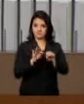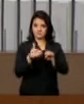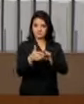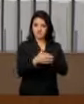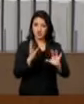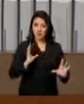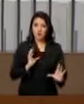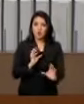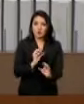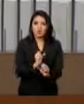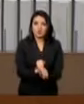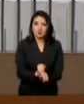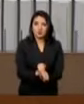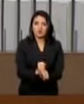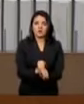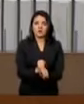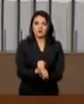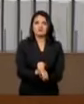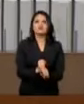até a data de hoje,